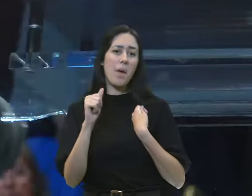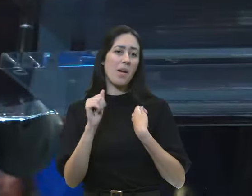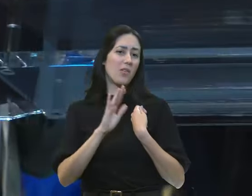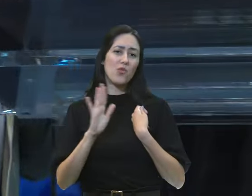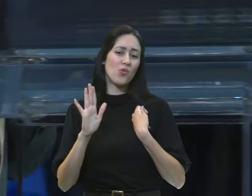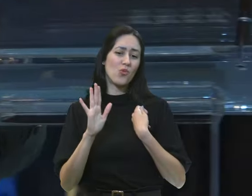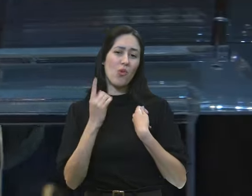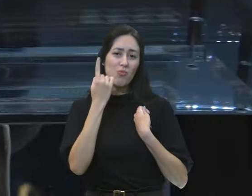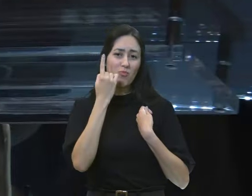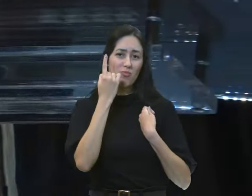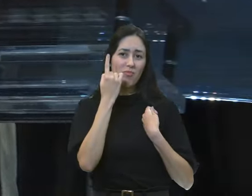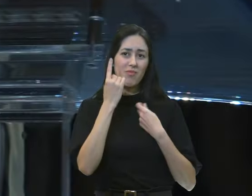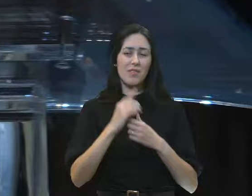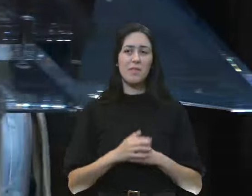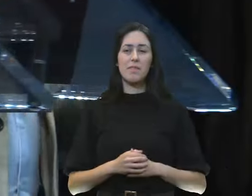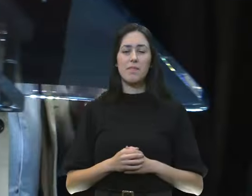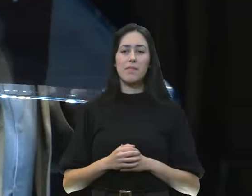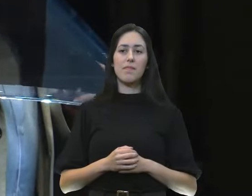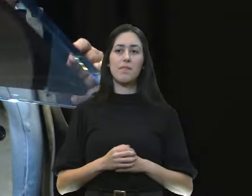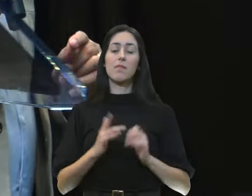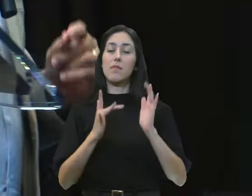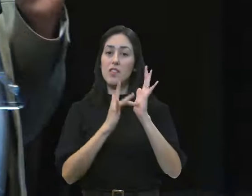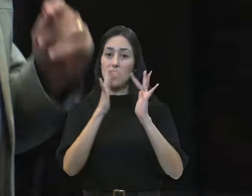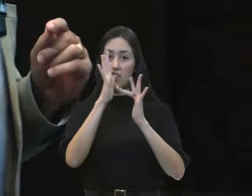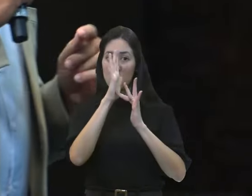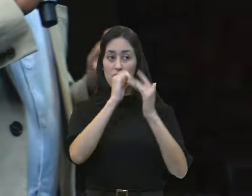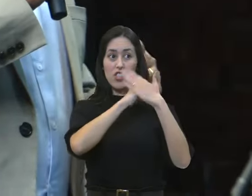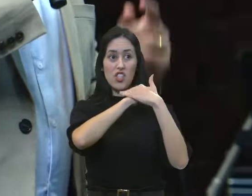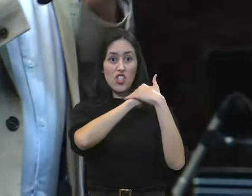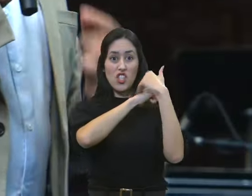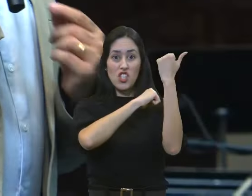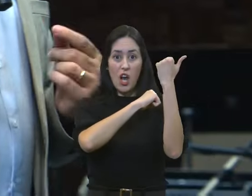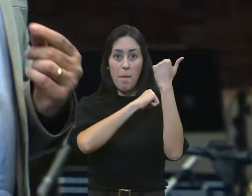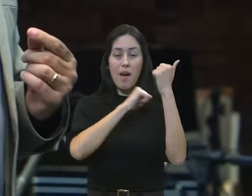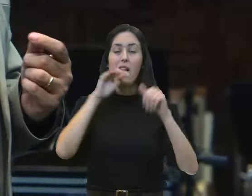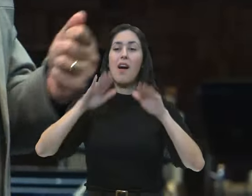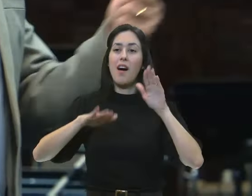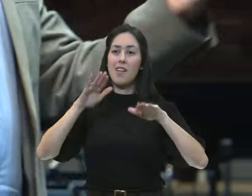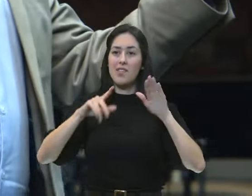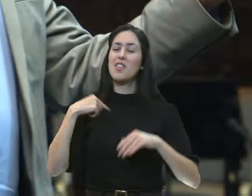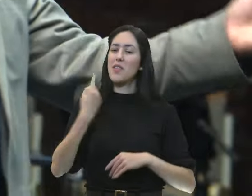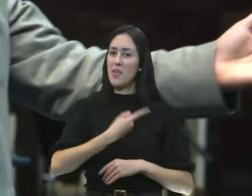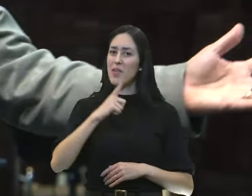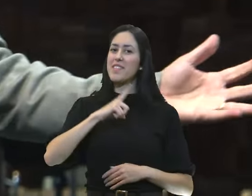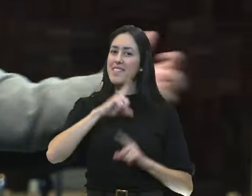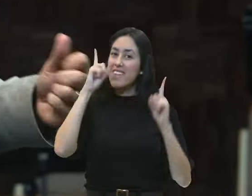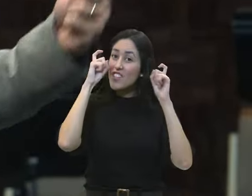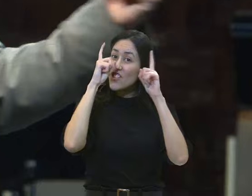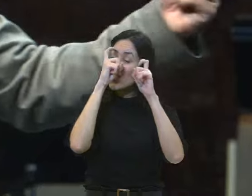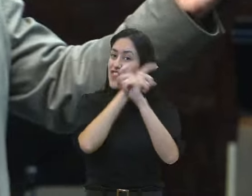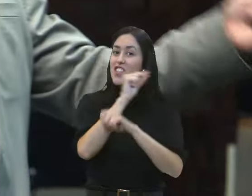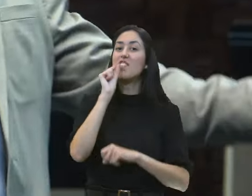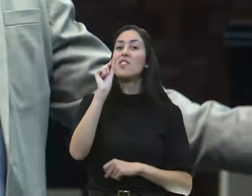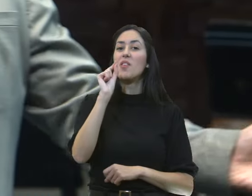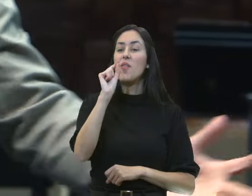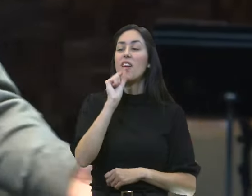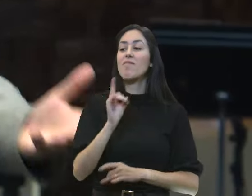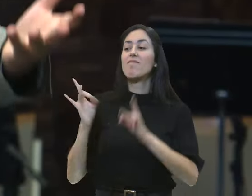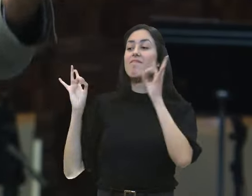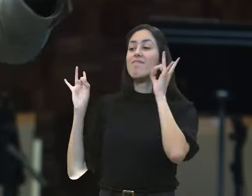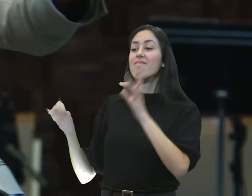sabe, Jesus nos chama, e muitas vezes a gente tem dificuldade de lançar fora e de deixar para